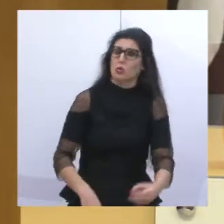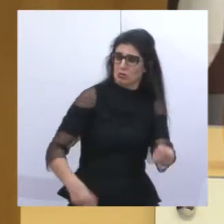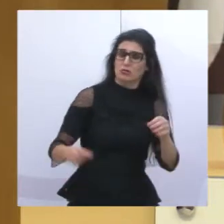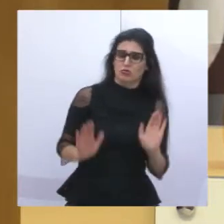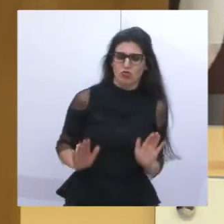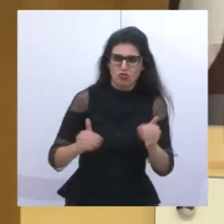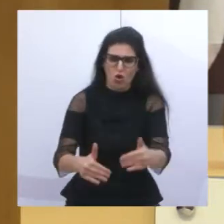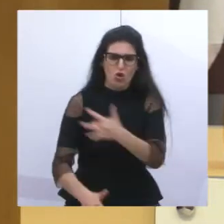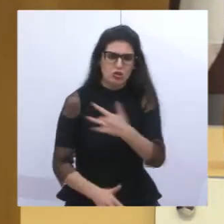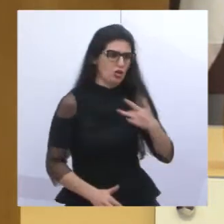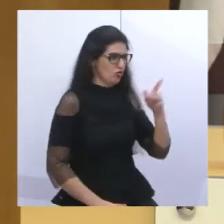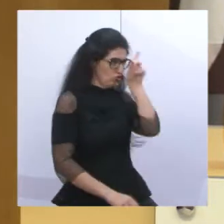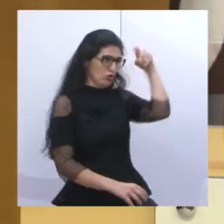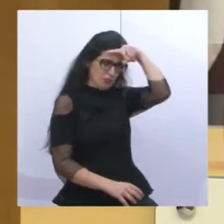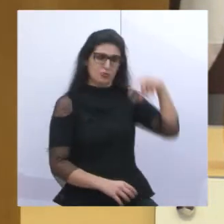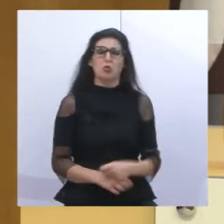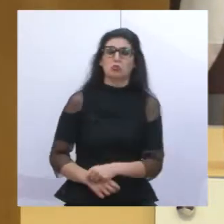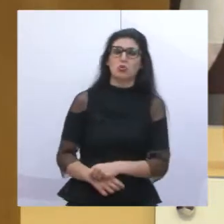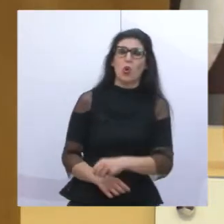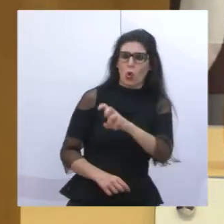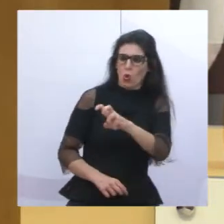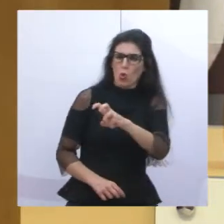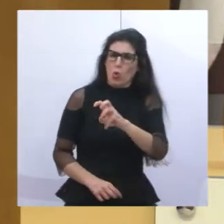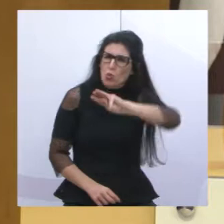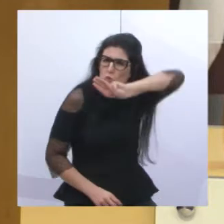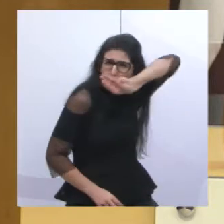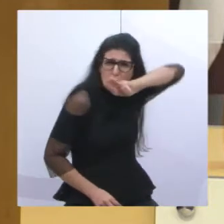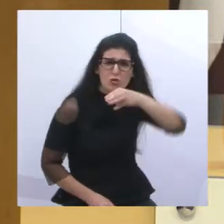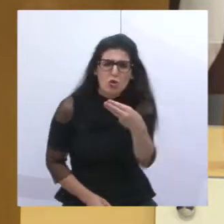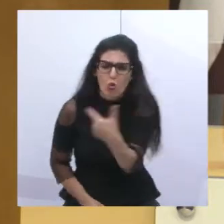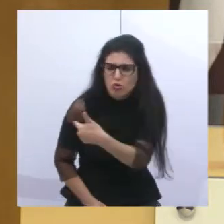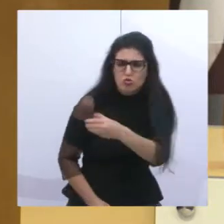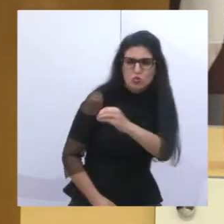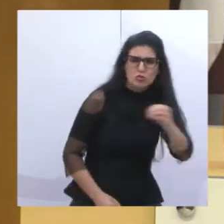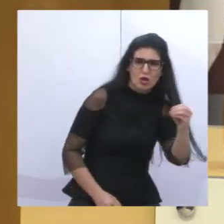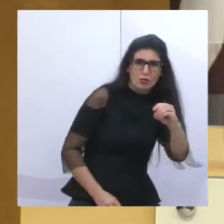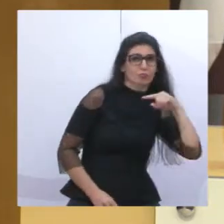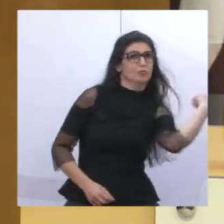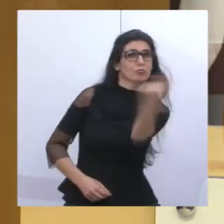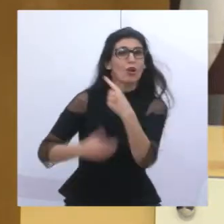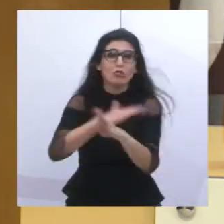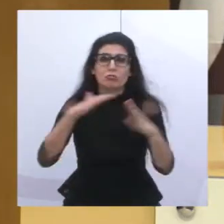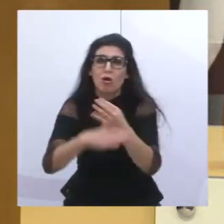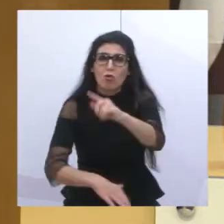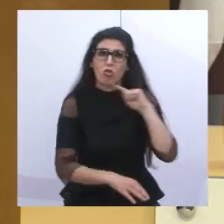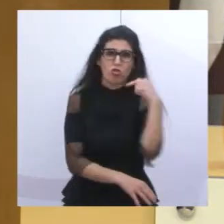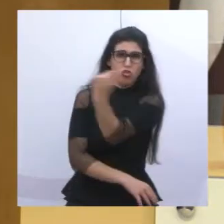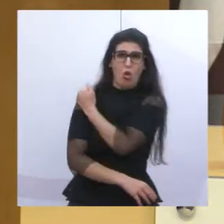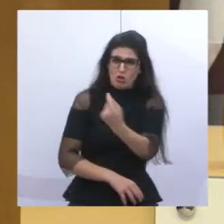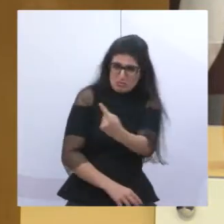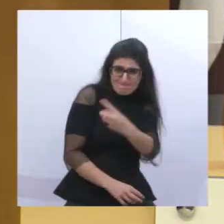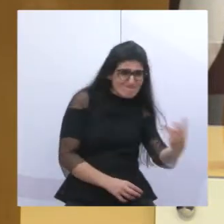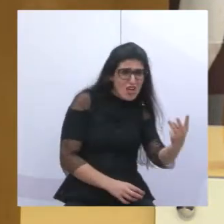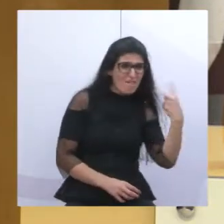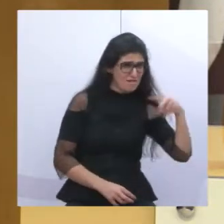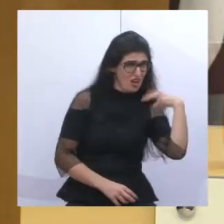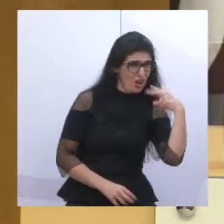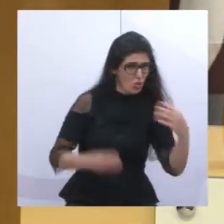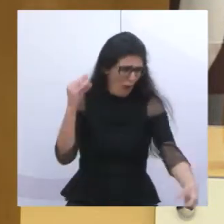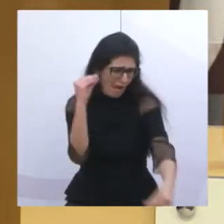saúde, daria hoje 5.200.000. Se todos nós, 13 vereadores,